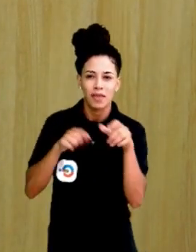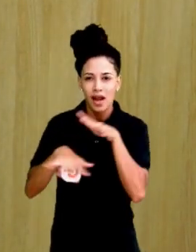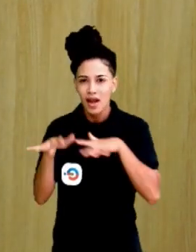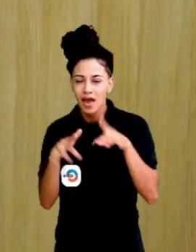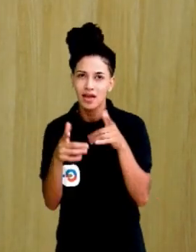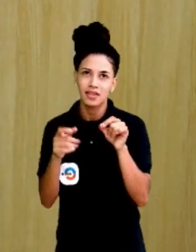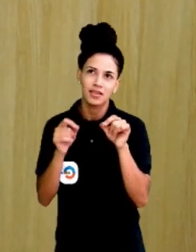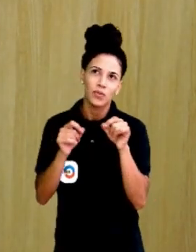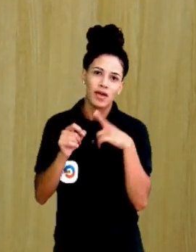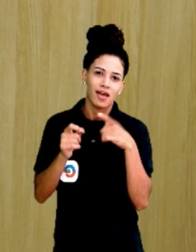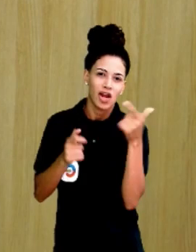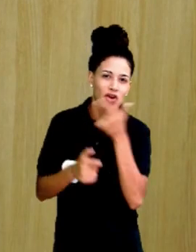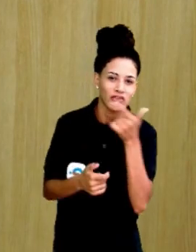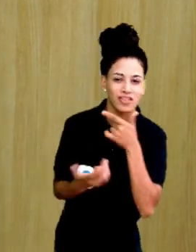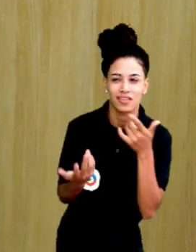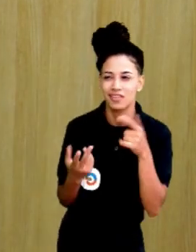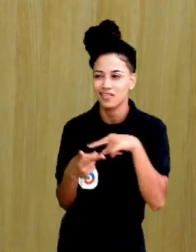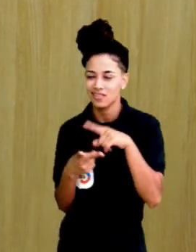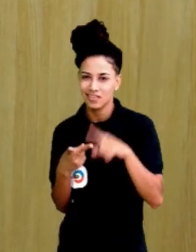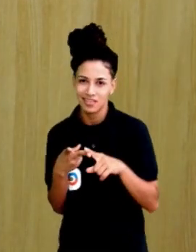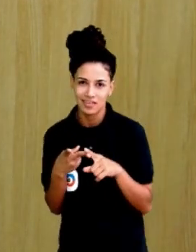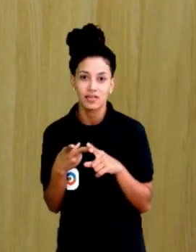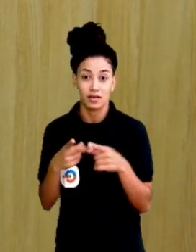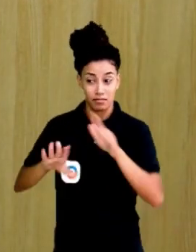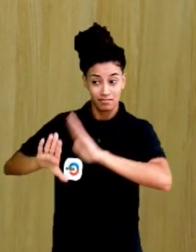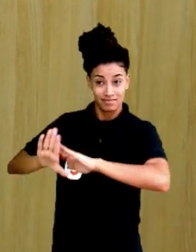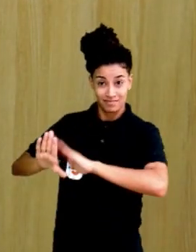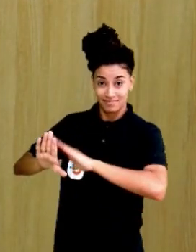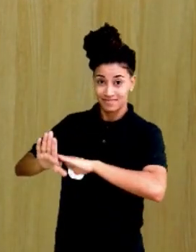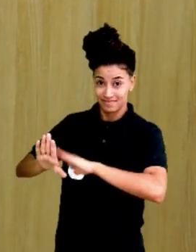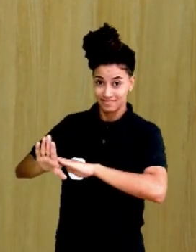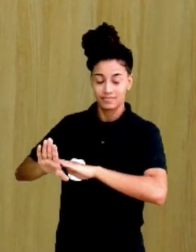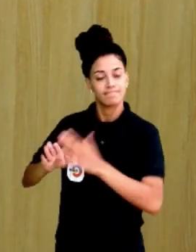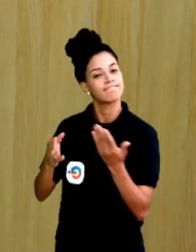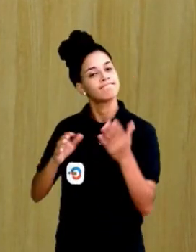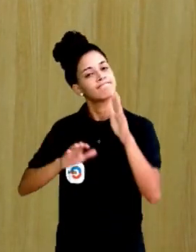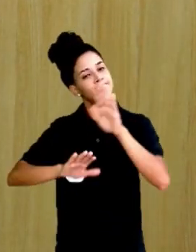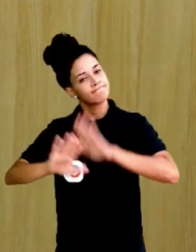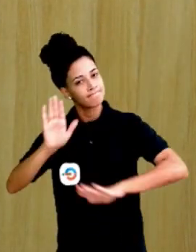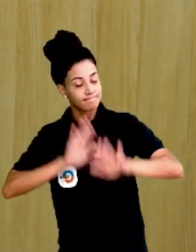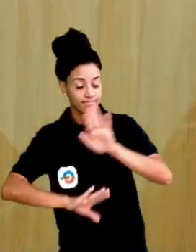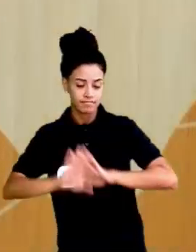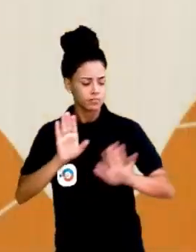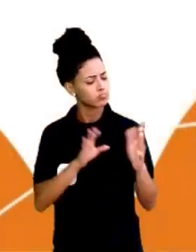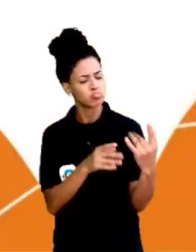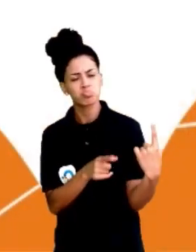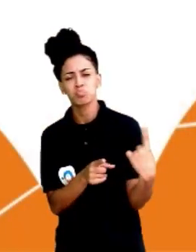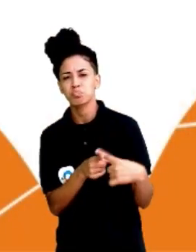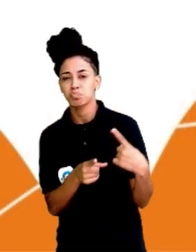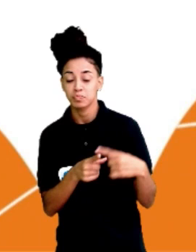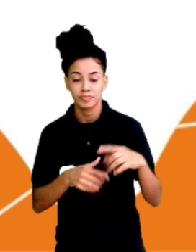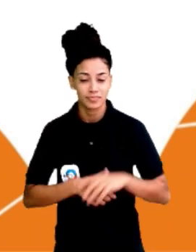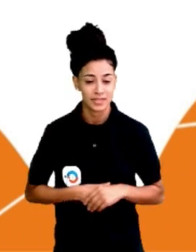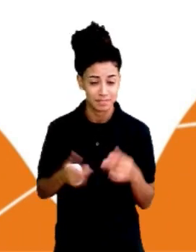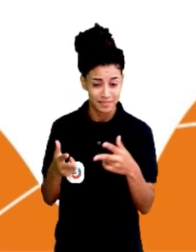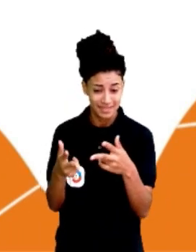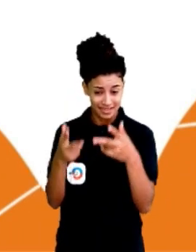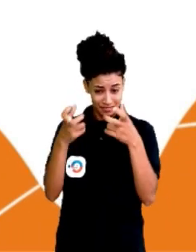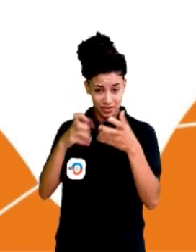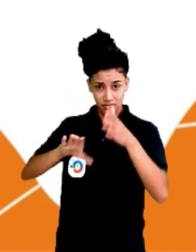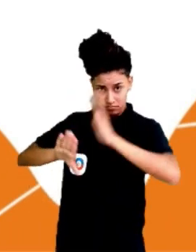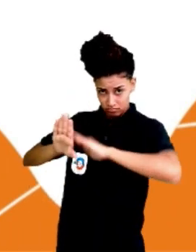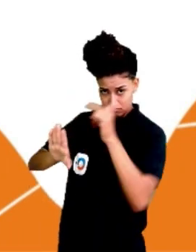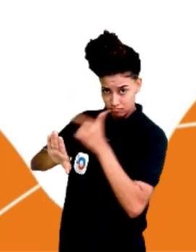ironia Zinha um sarcasmo mas a gente precisa ter muito cuidado por qu perceber o sentido irônico ou